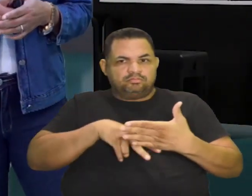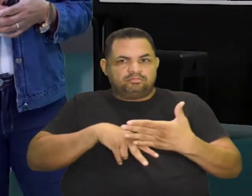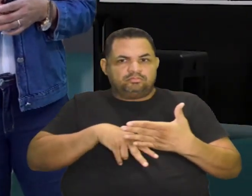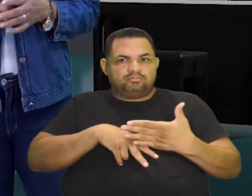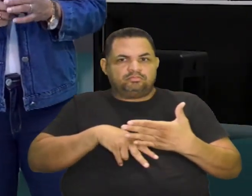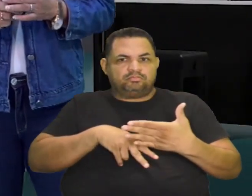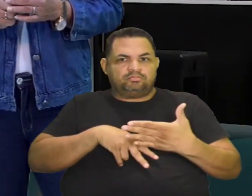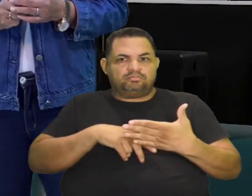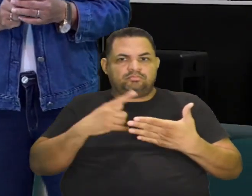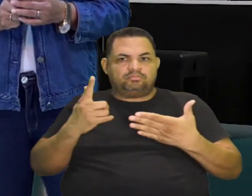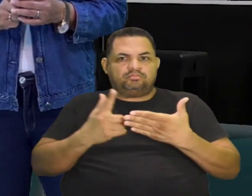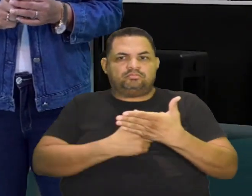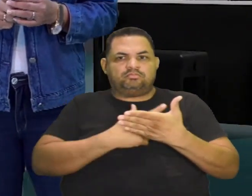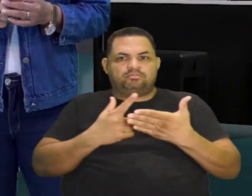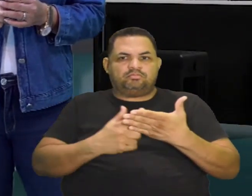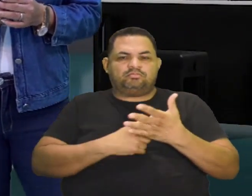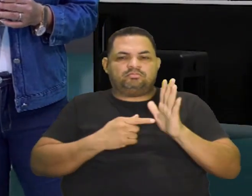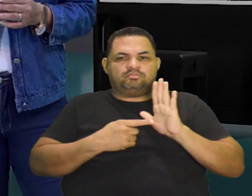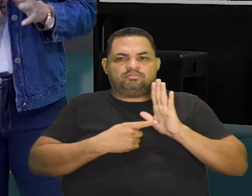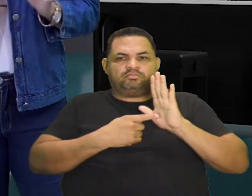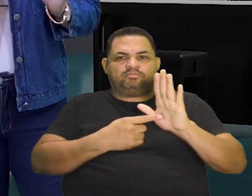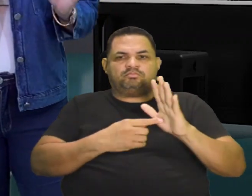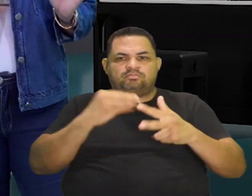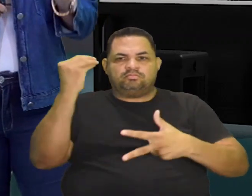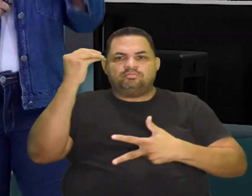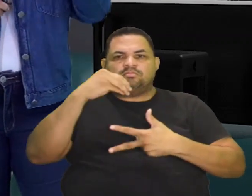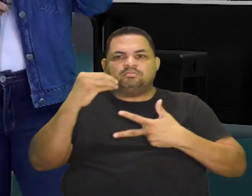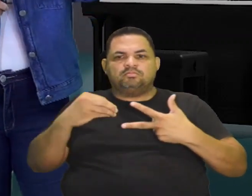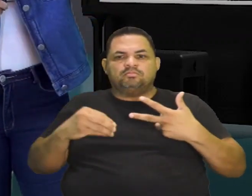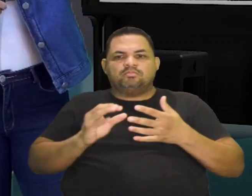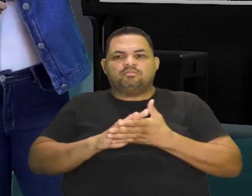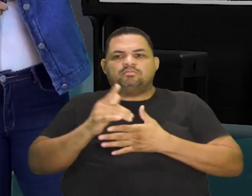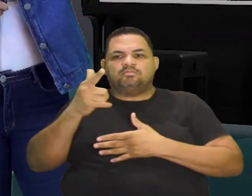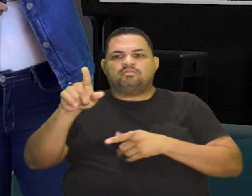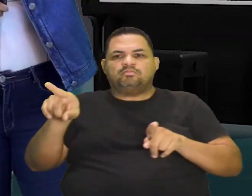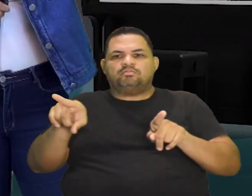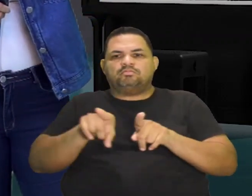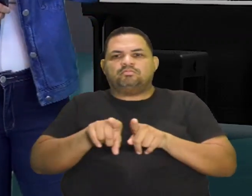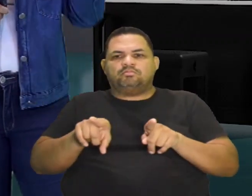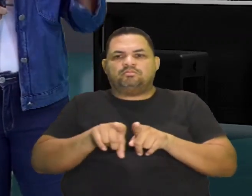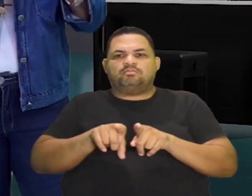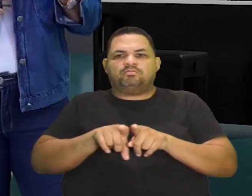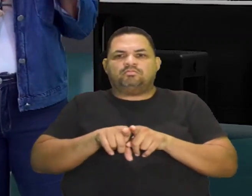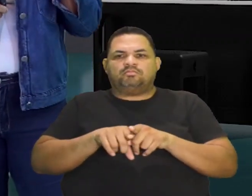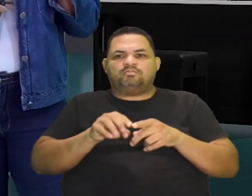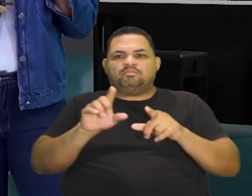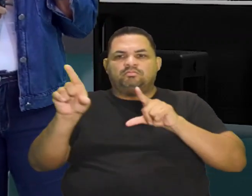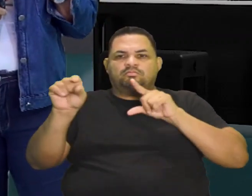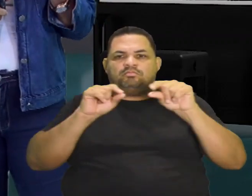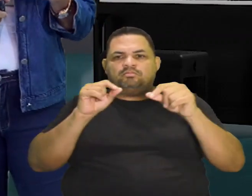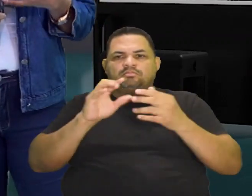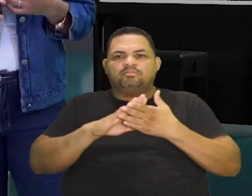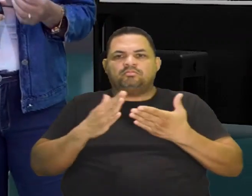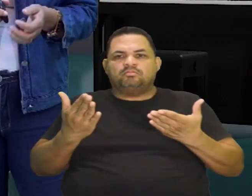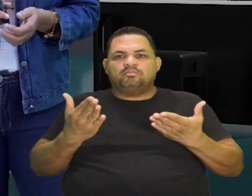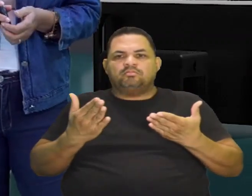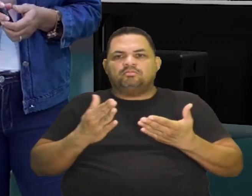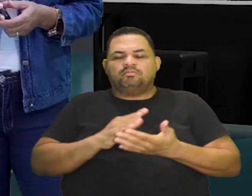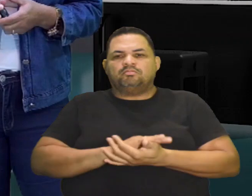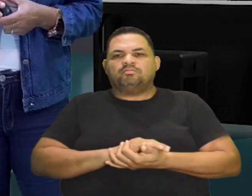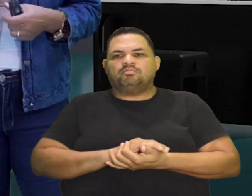esses livros que são destacados pelo Enem, ou outros também de sua preferência. Eu, por exemplo, gostava muito de